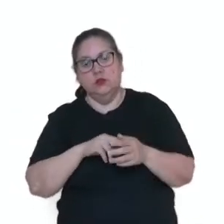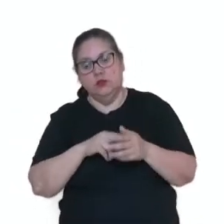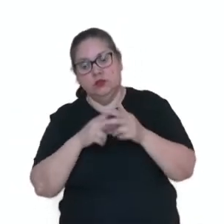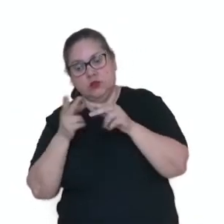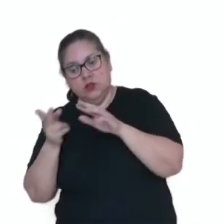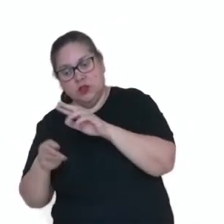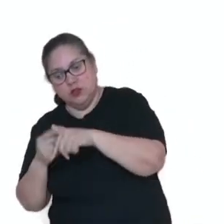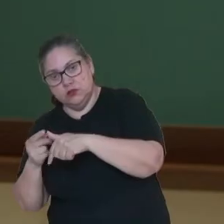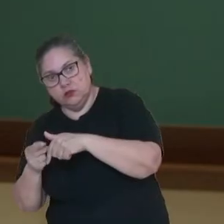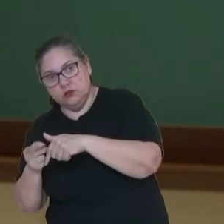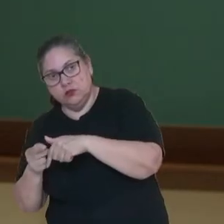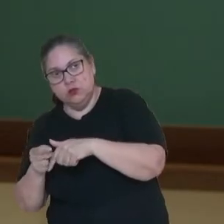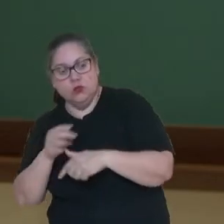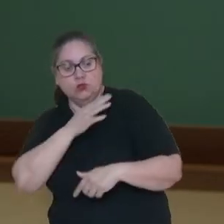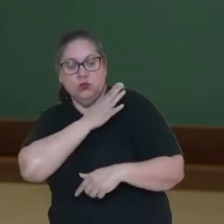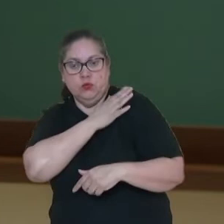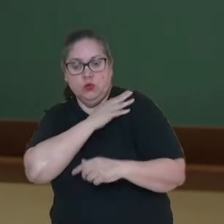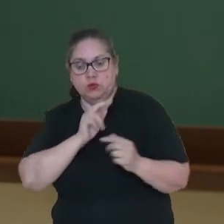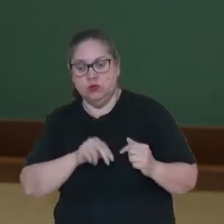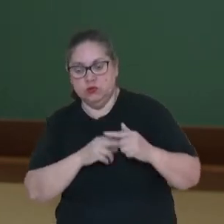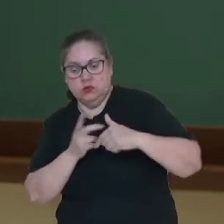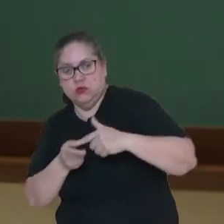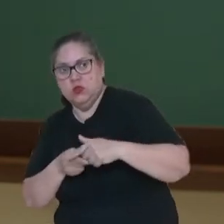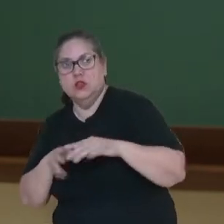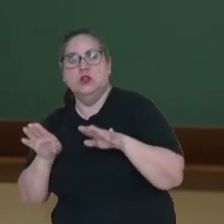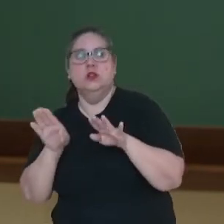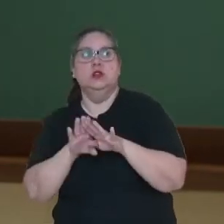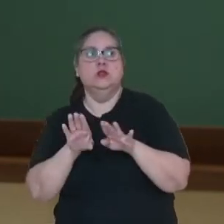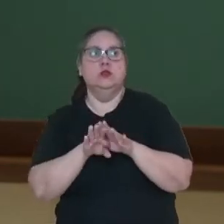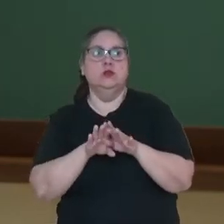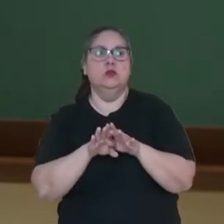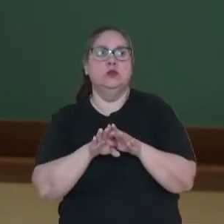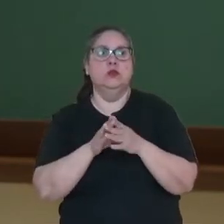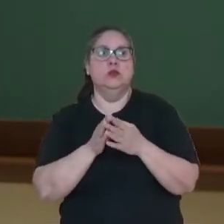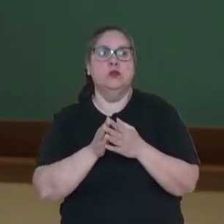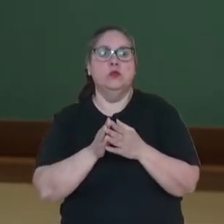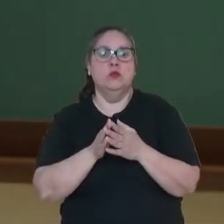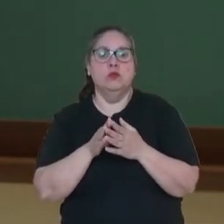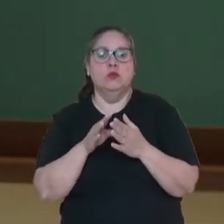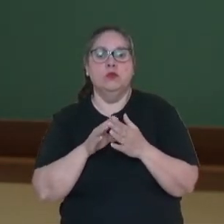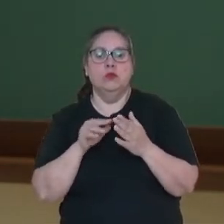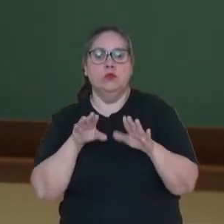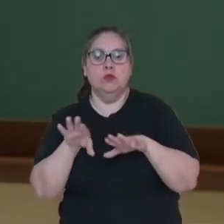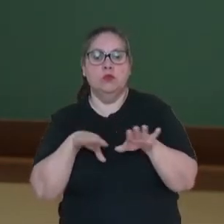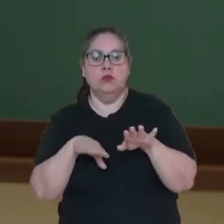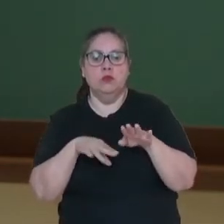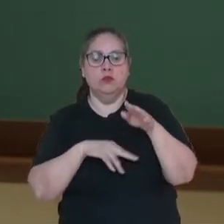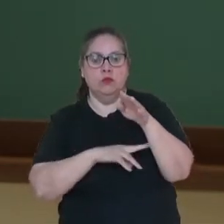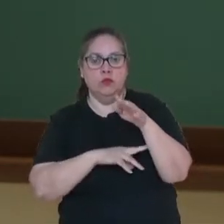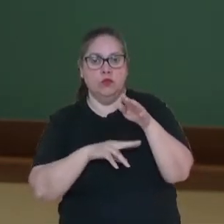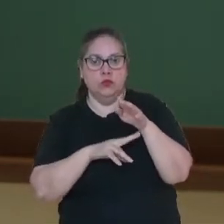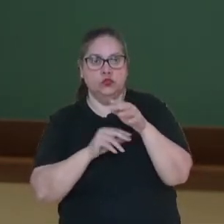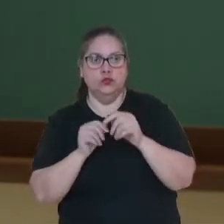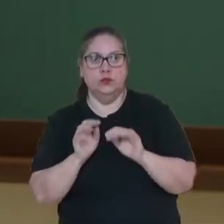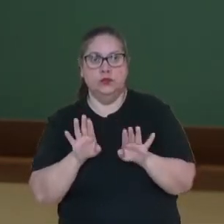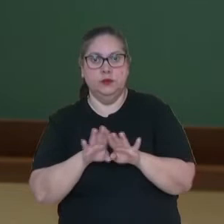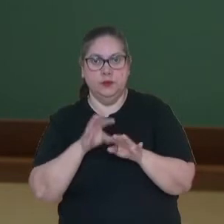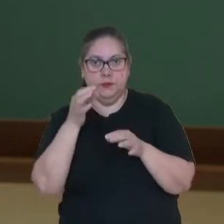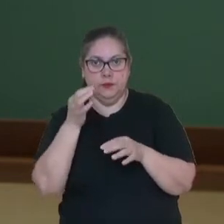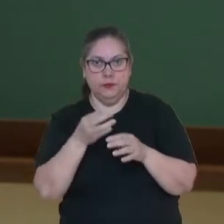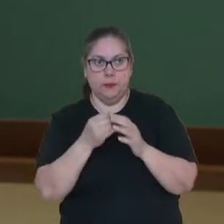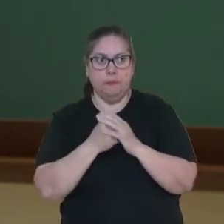rolamento lateral sobre o ombro e também o movimento da ponte,